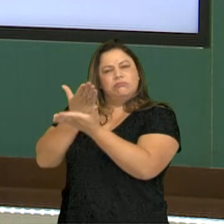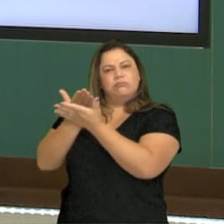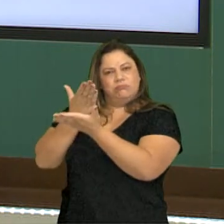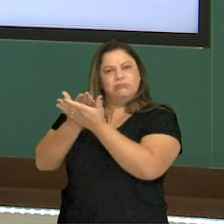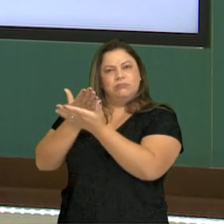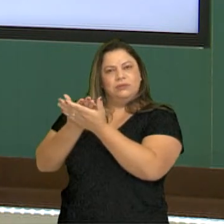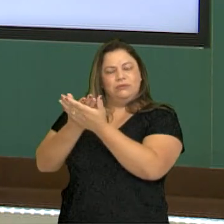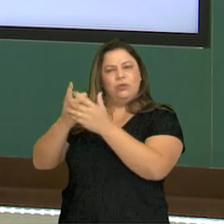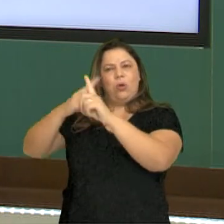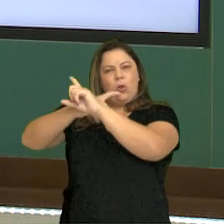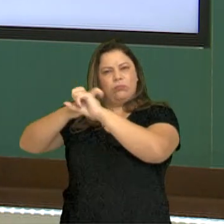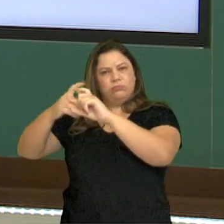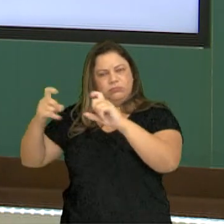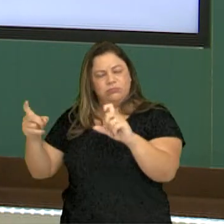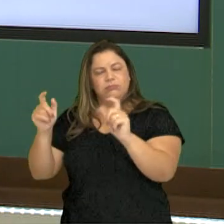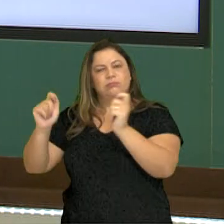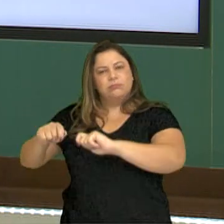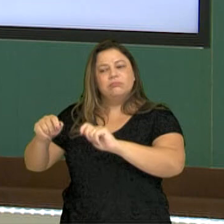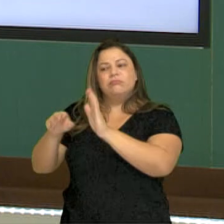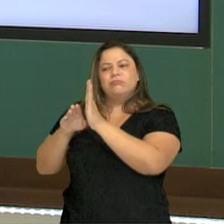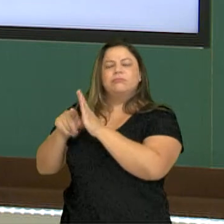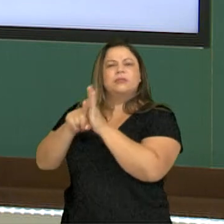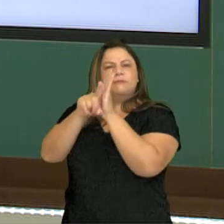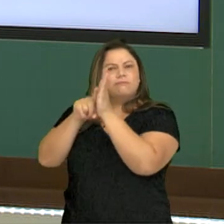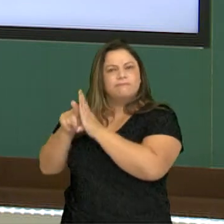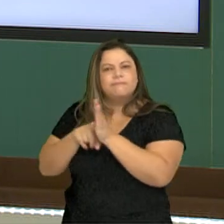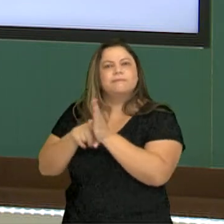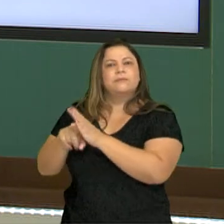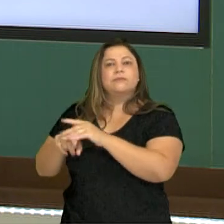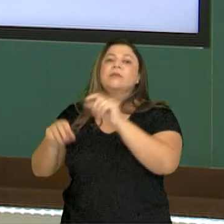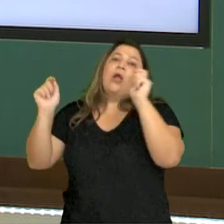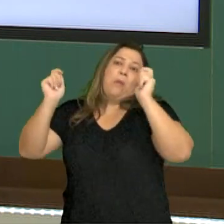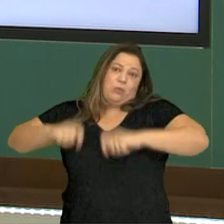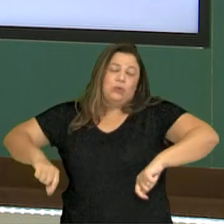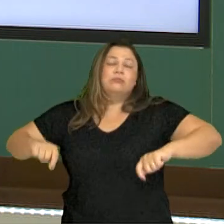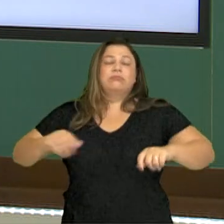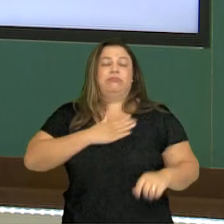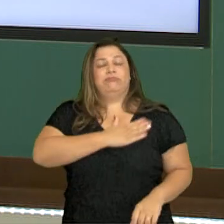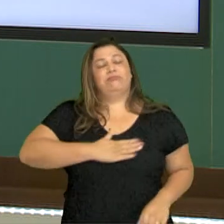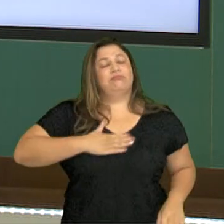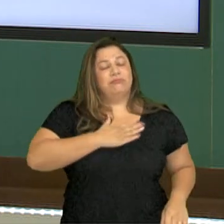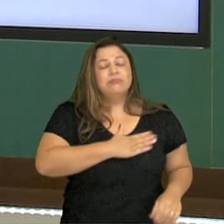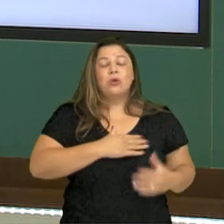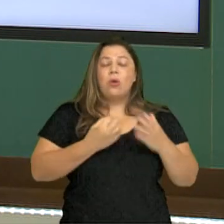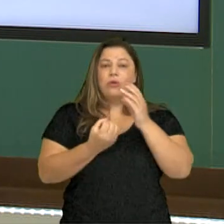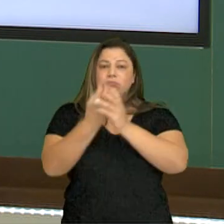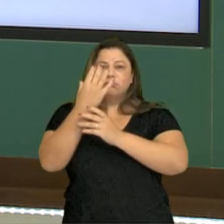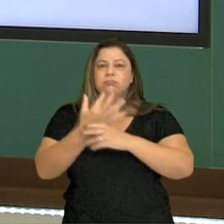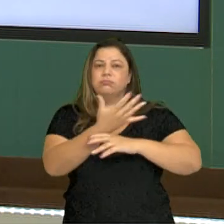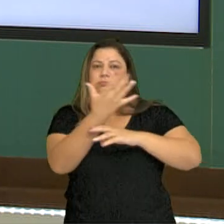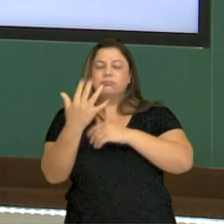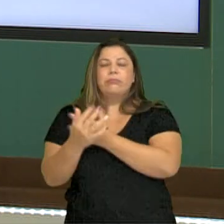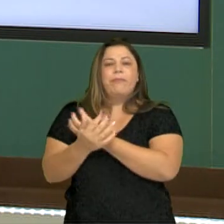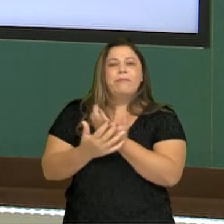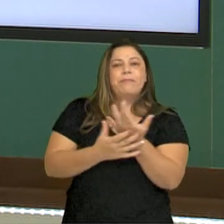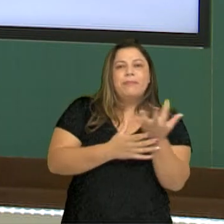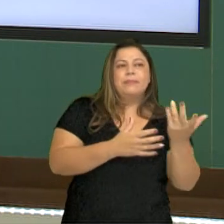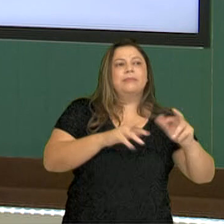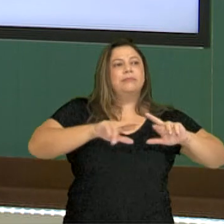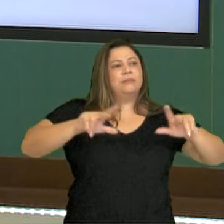Então, pode ser que esse rapaz seja um entusiasta, ele goste de plantas, mas ele pode ser